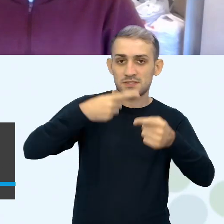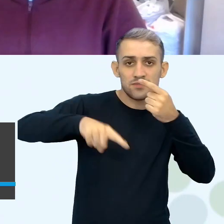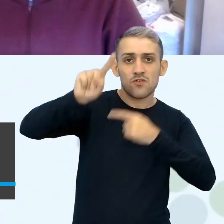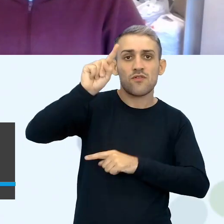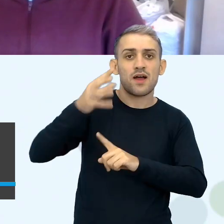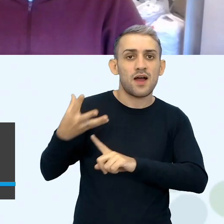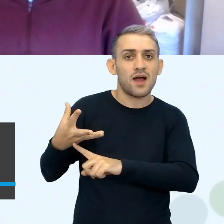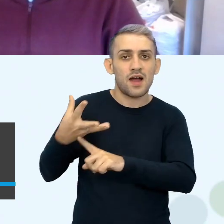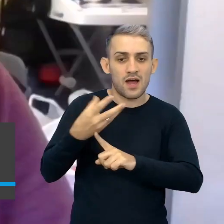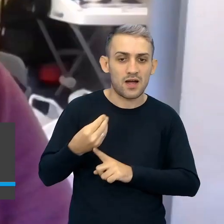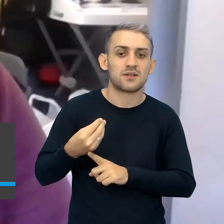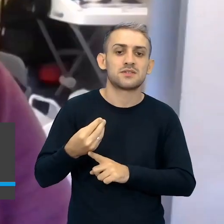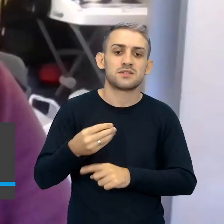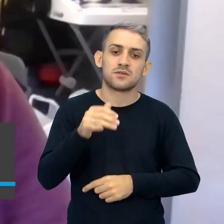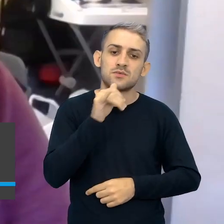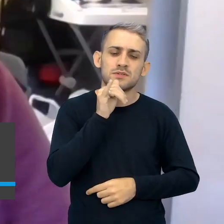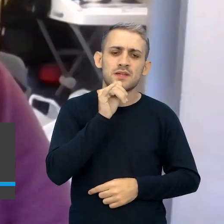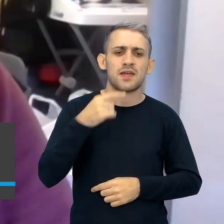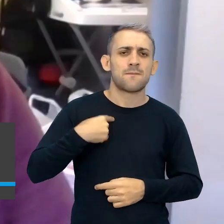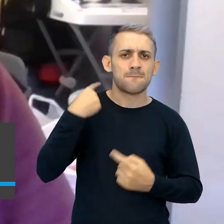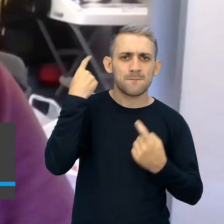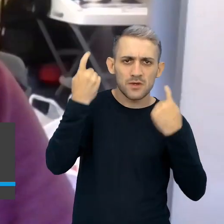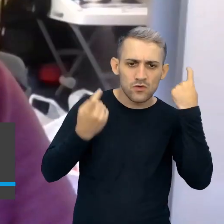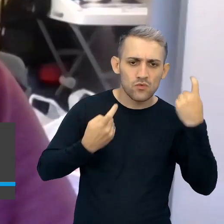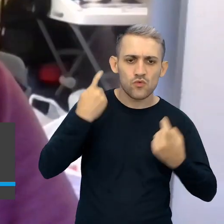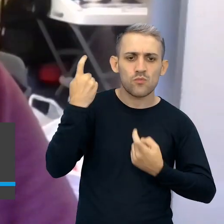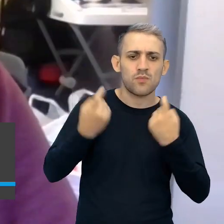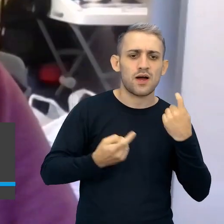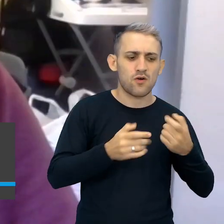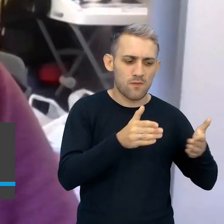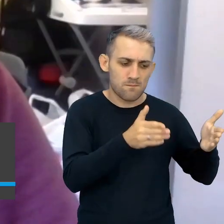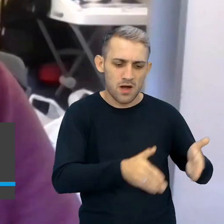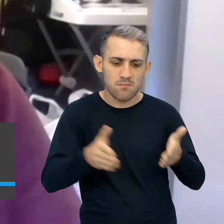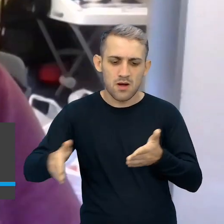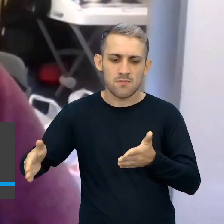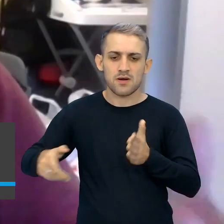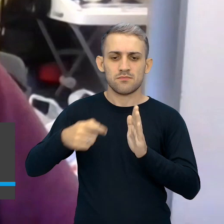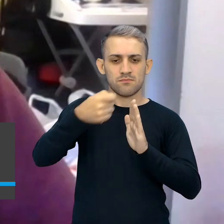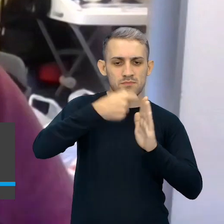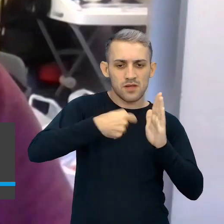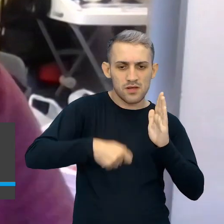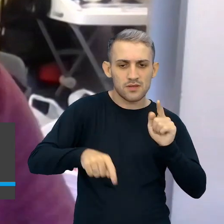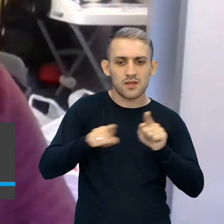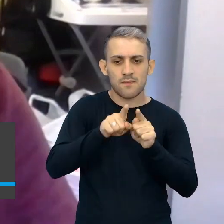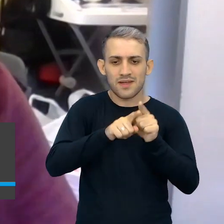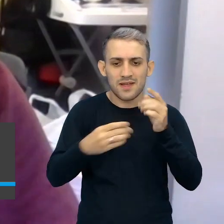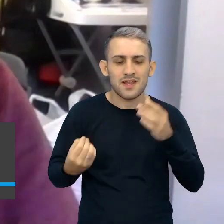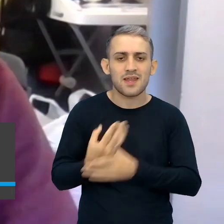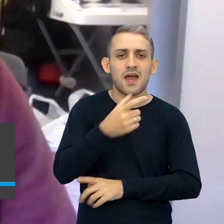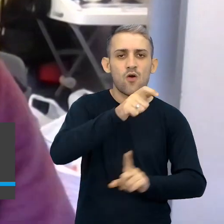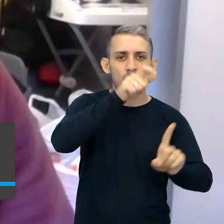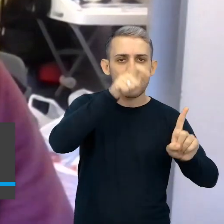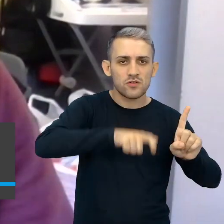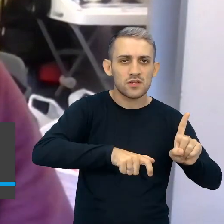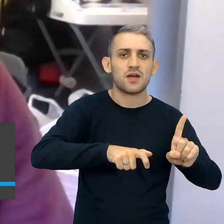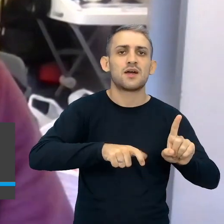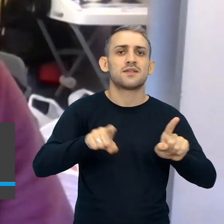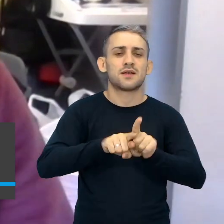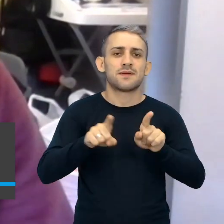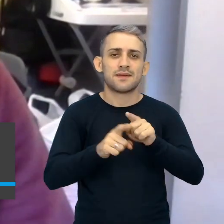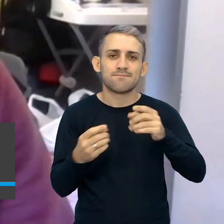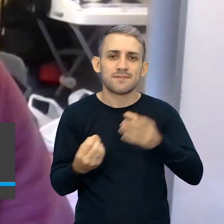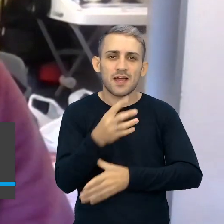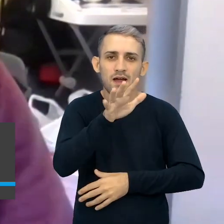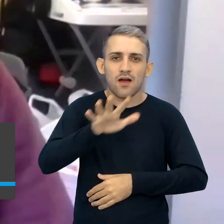né? Então, eu vou me preocupar ali no meu processo de escrita em criar, construir esses personagens, construir os